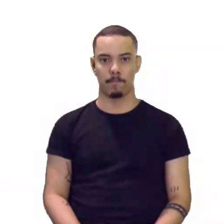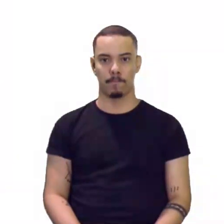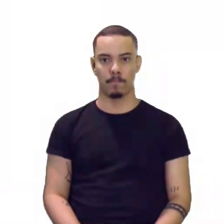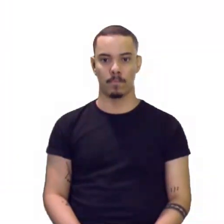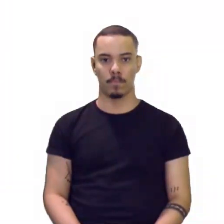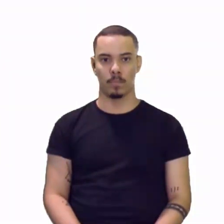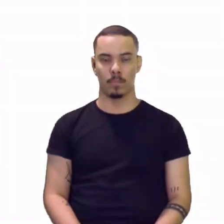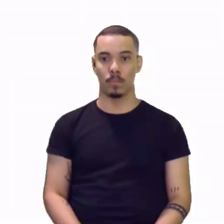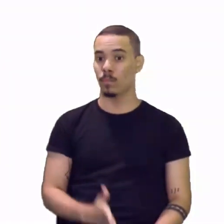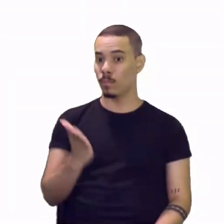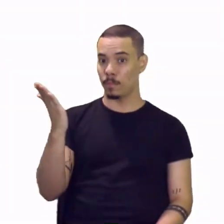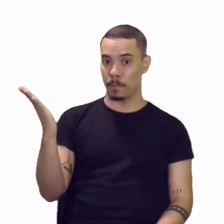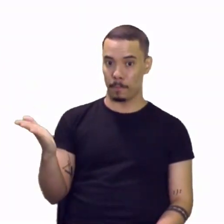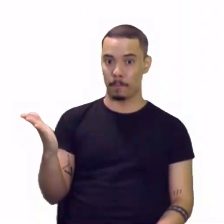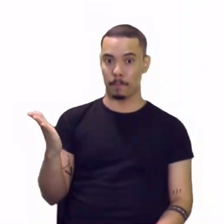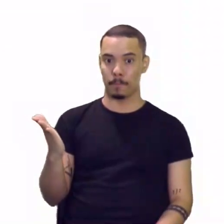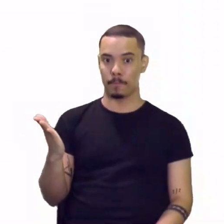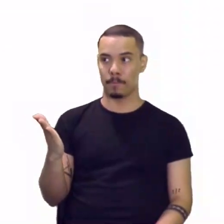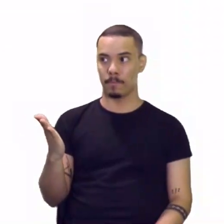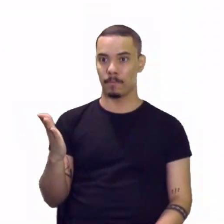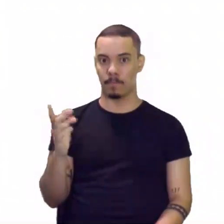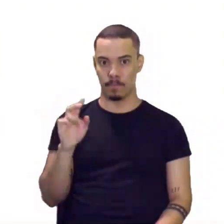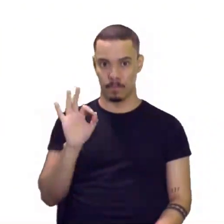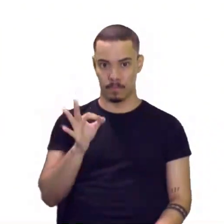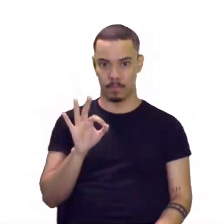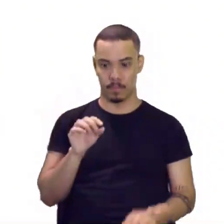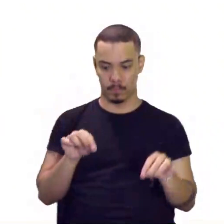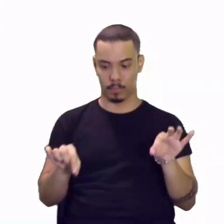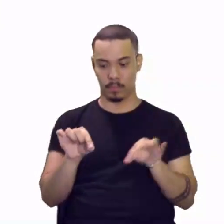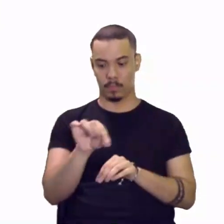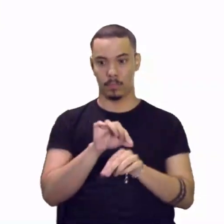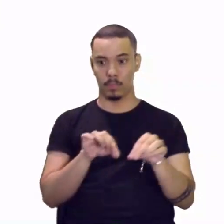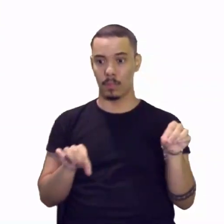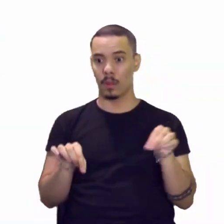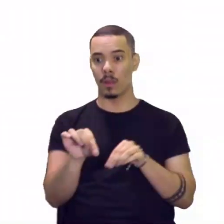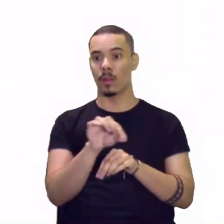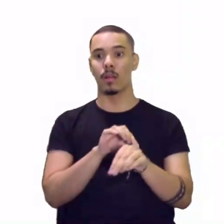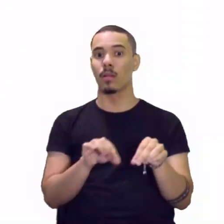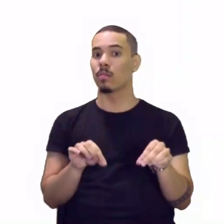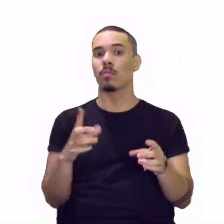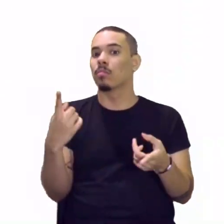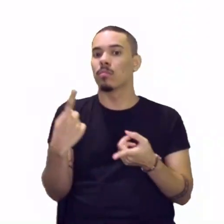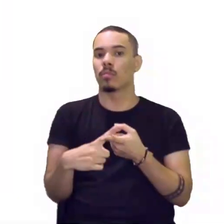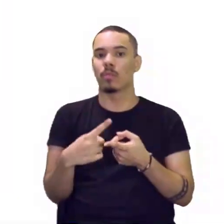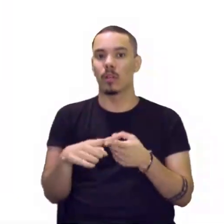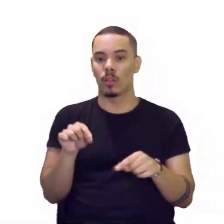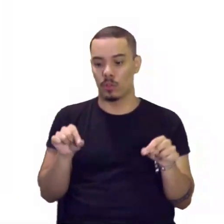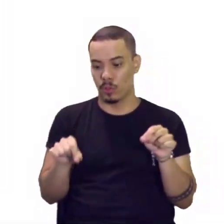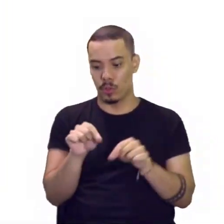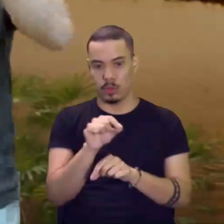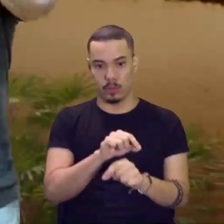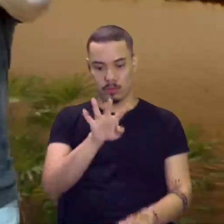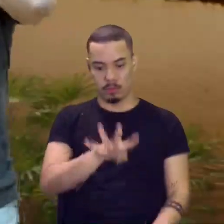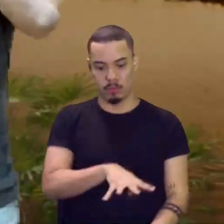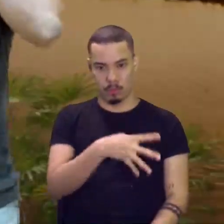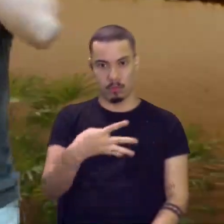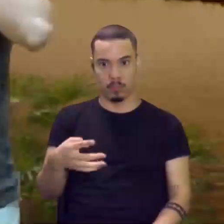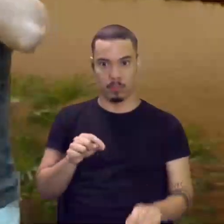Isso é um xadrez, né, Rogério? O interessante, vai lá logo para o nosso querido aluno, o xadrez ele é um